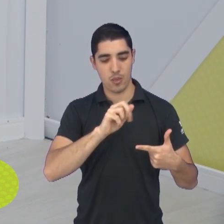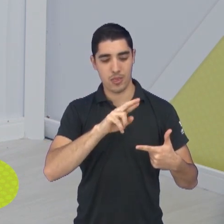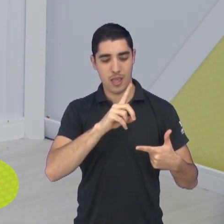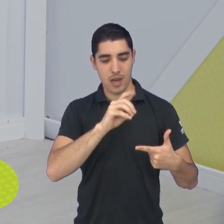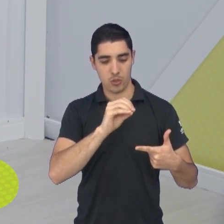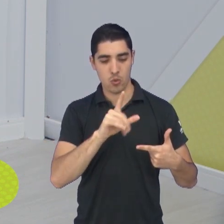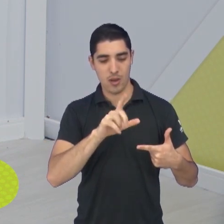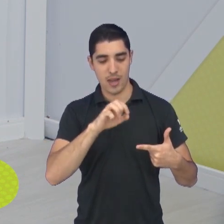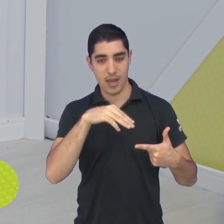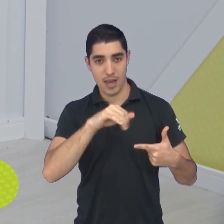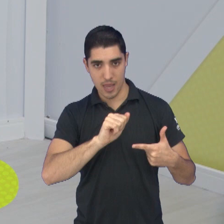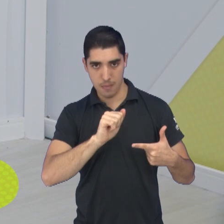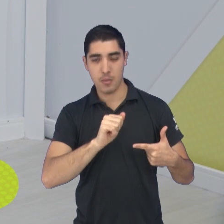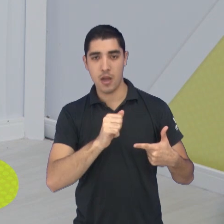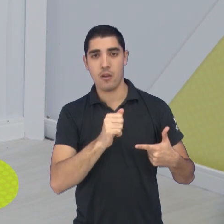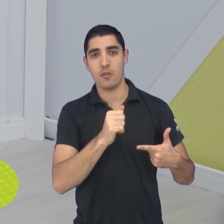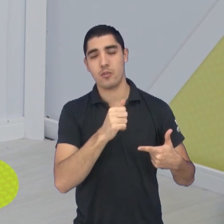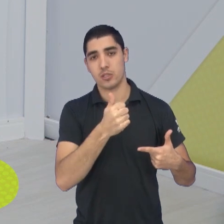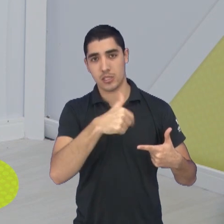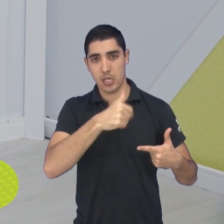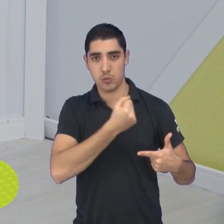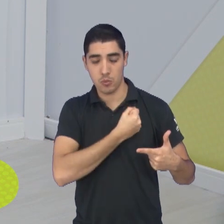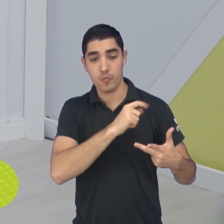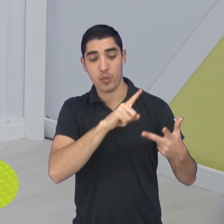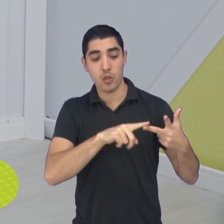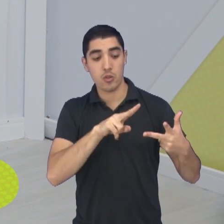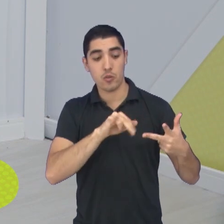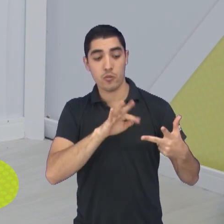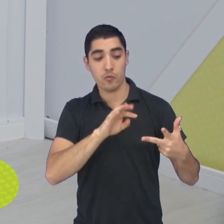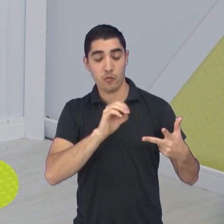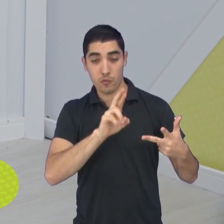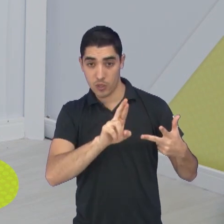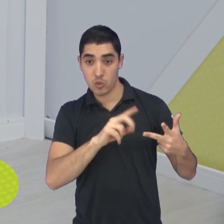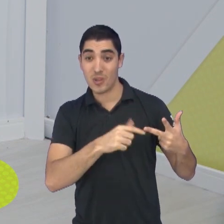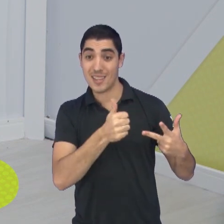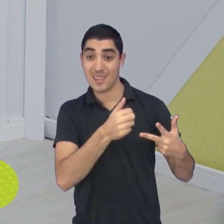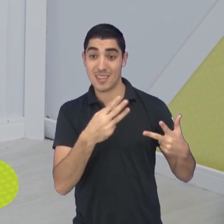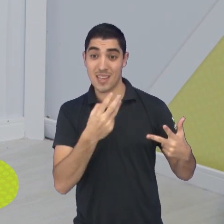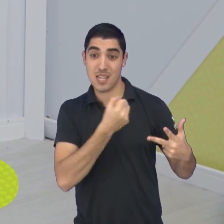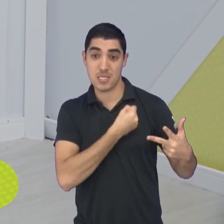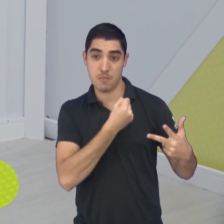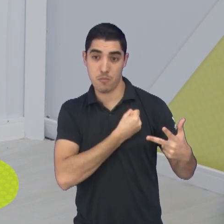pontos, 6 rebotes e 2 assistências. E o Vitão, que eu falei no começo, 13